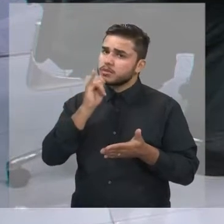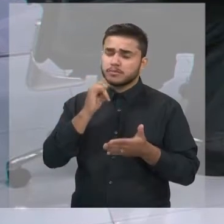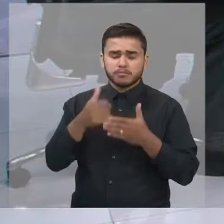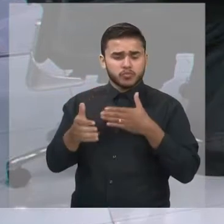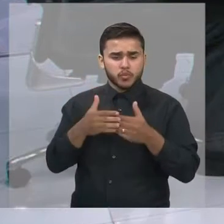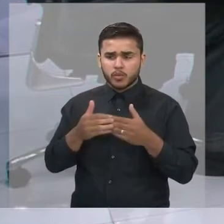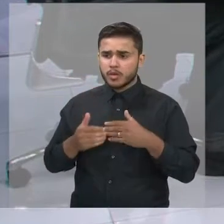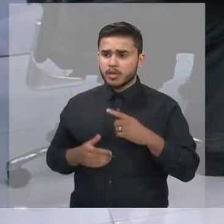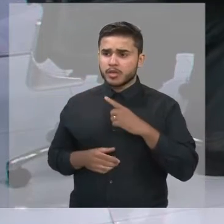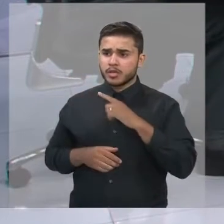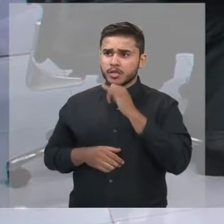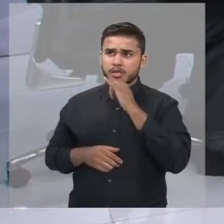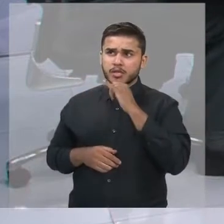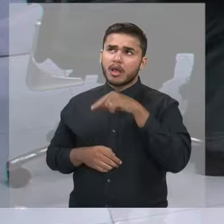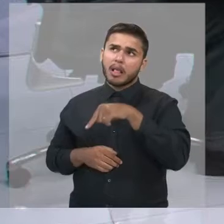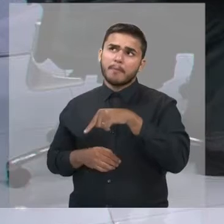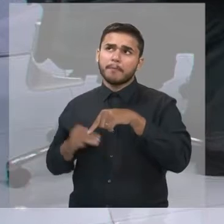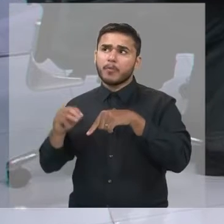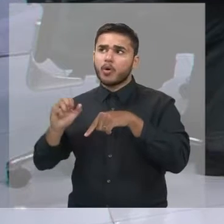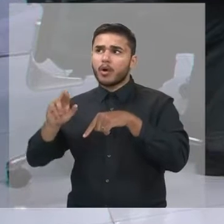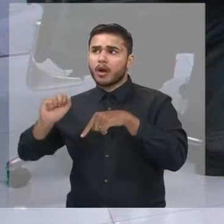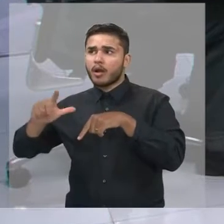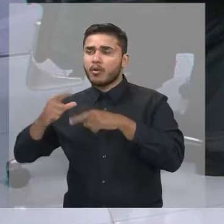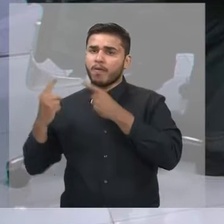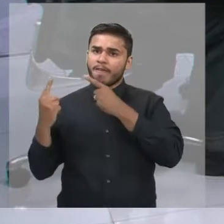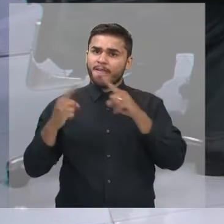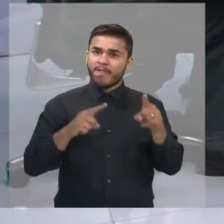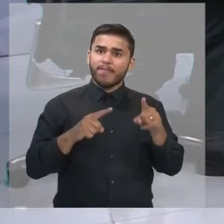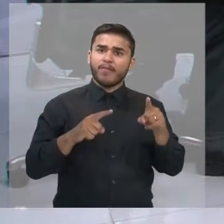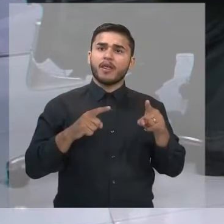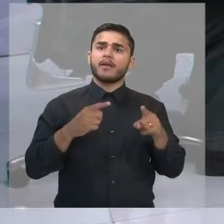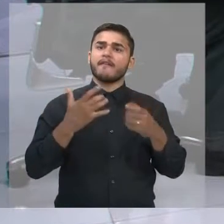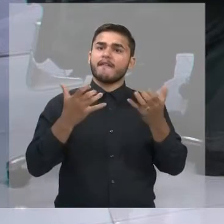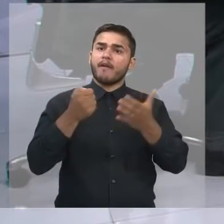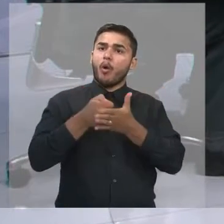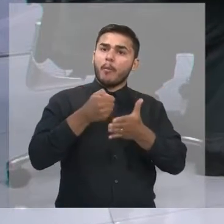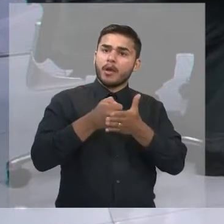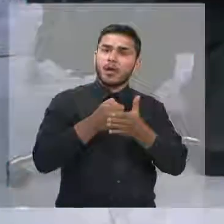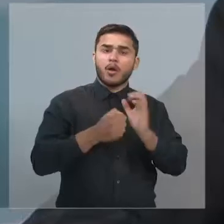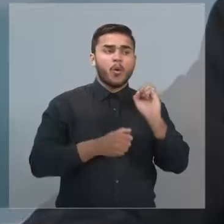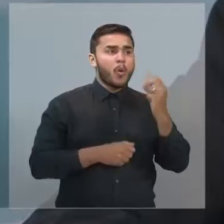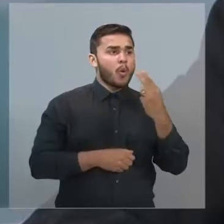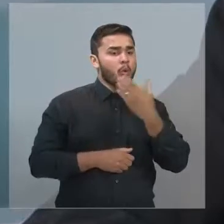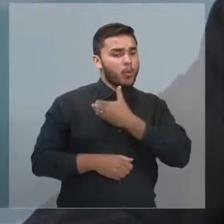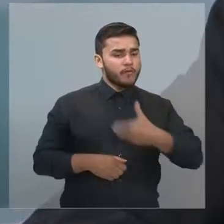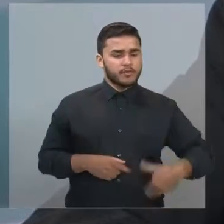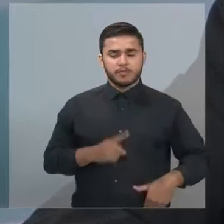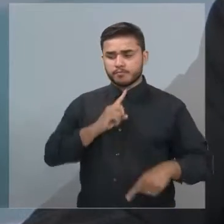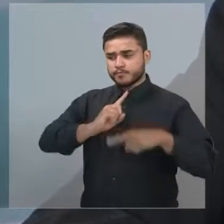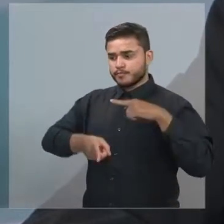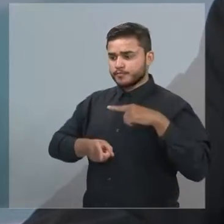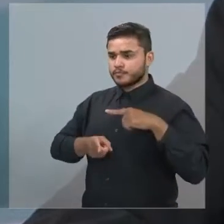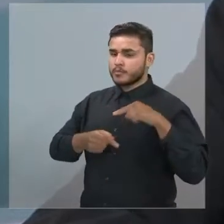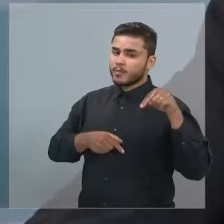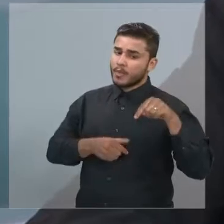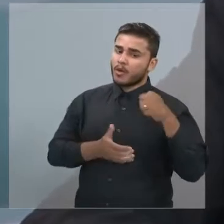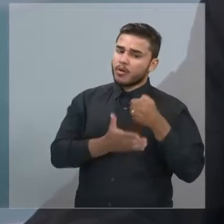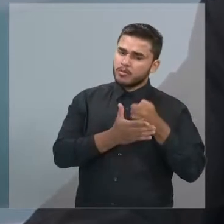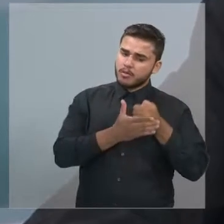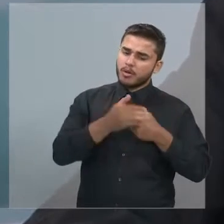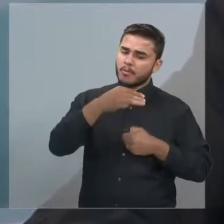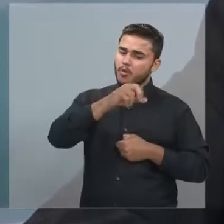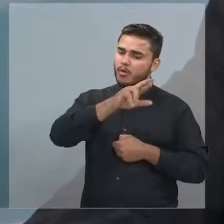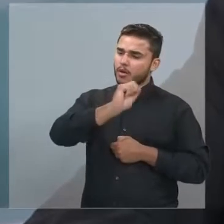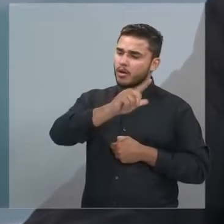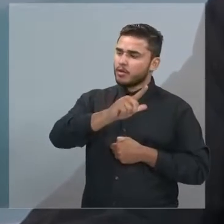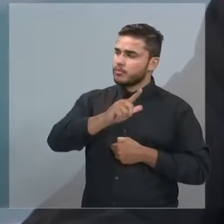não. Eu queria colocar, professor Djalma, para essa sua perspectiva, censura e moral oficial. Correto. Veja